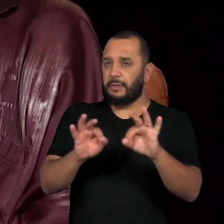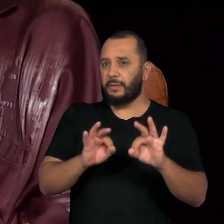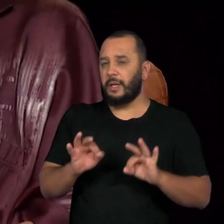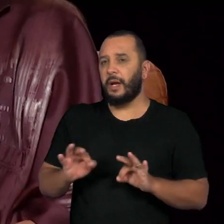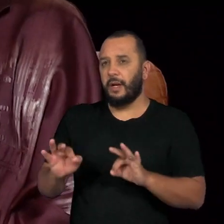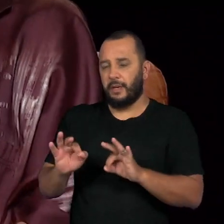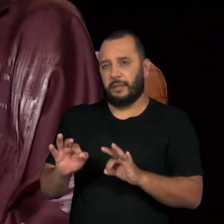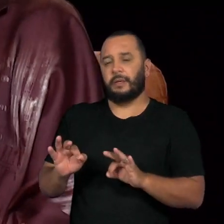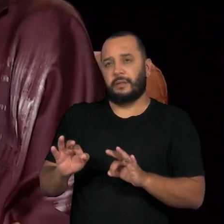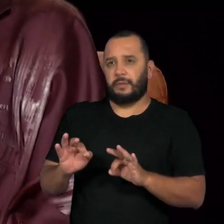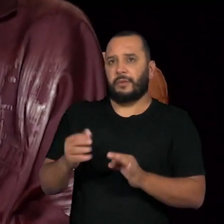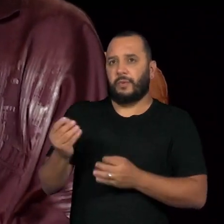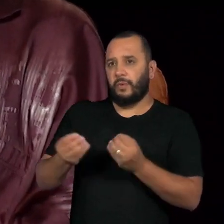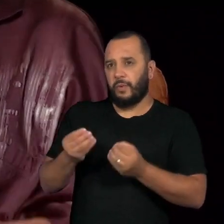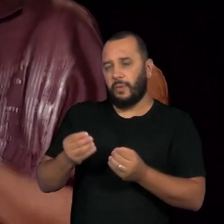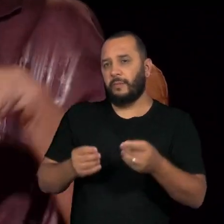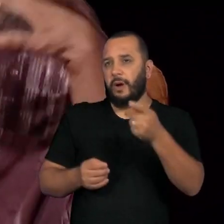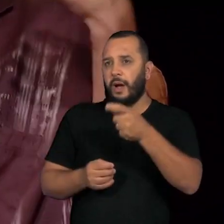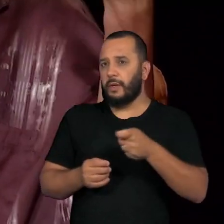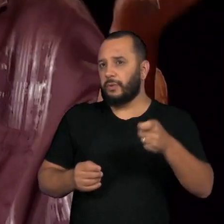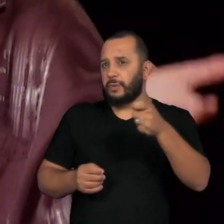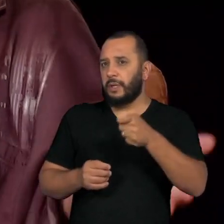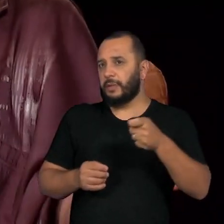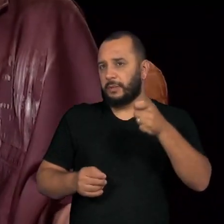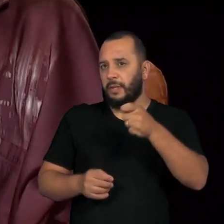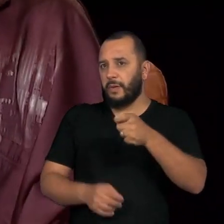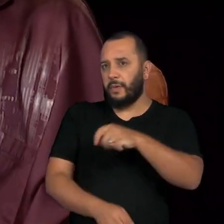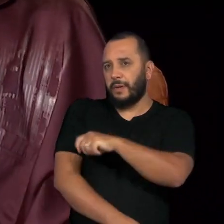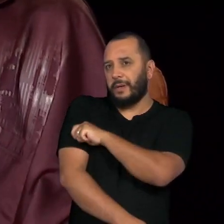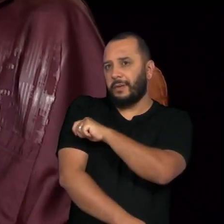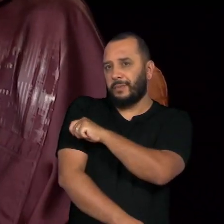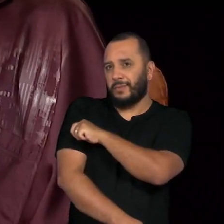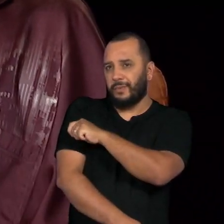as associações estudantis, né? Já tinha